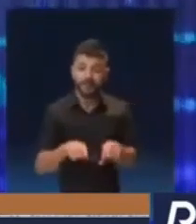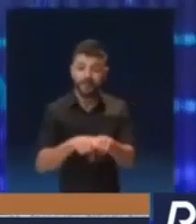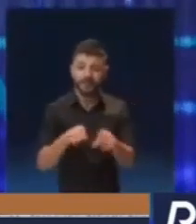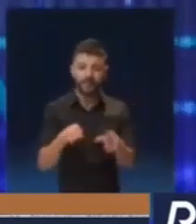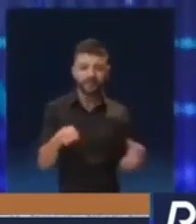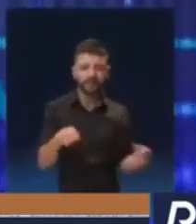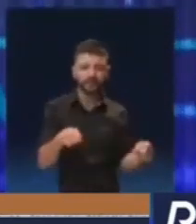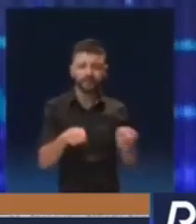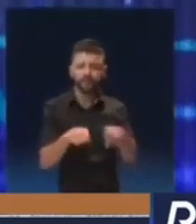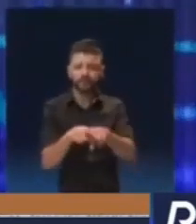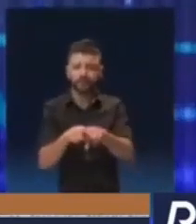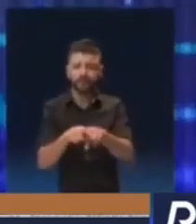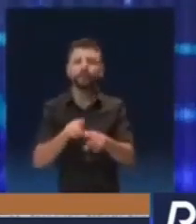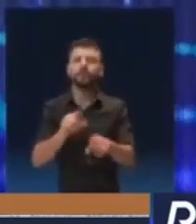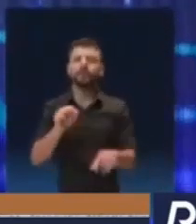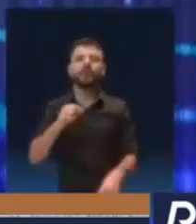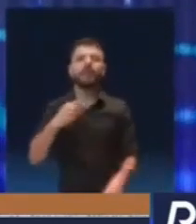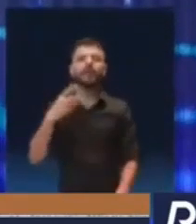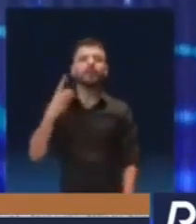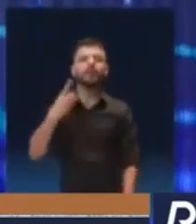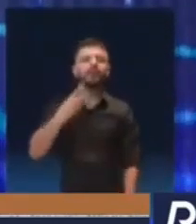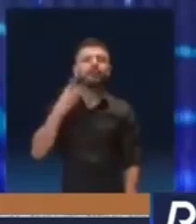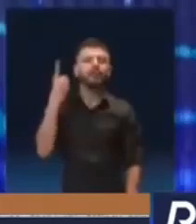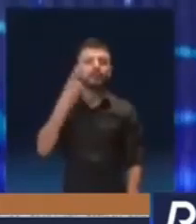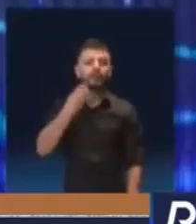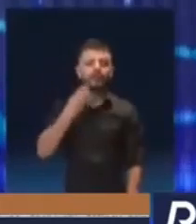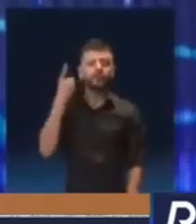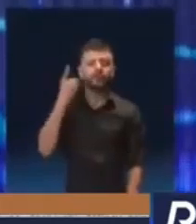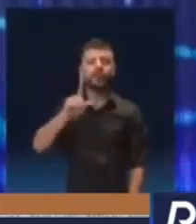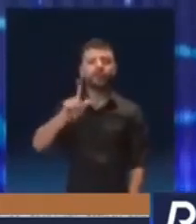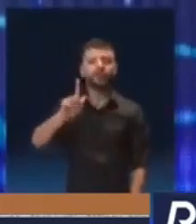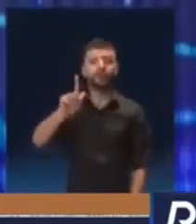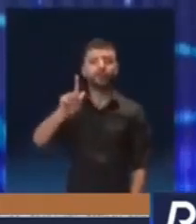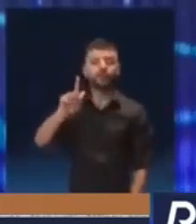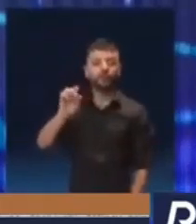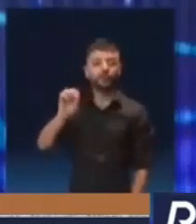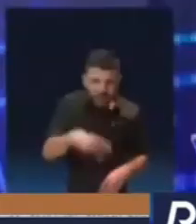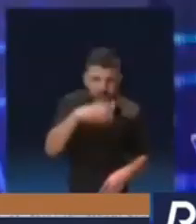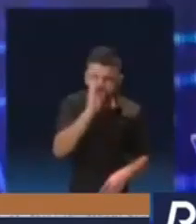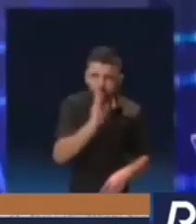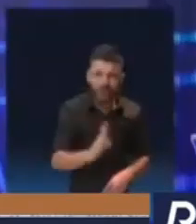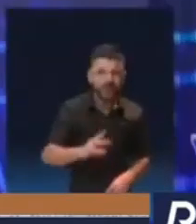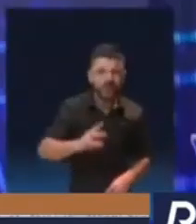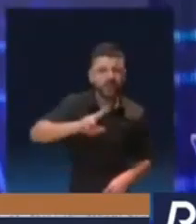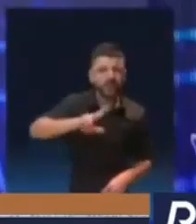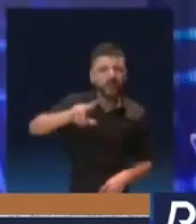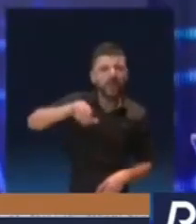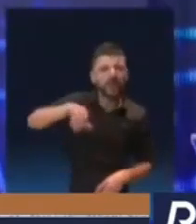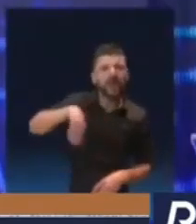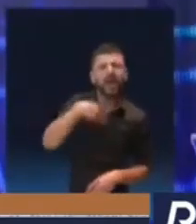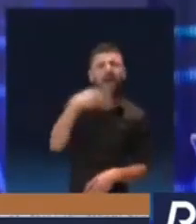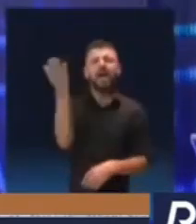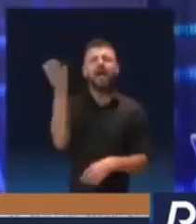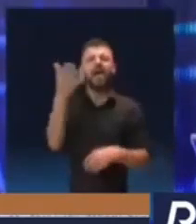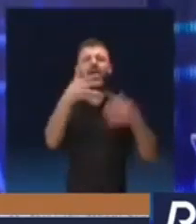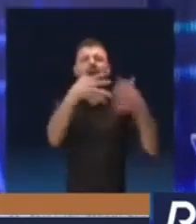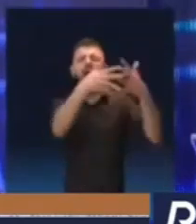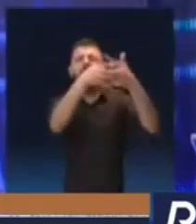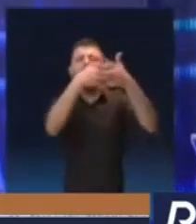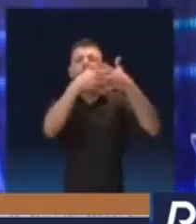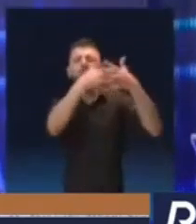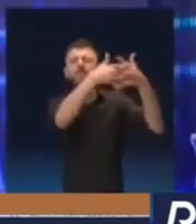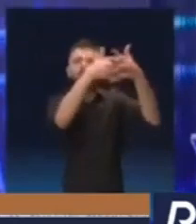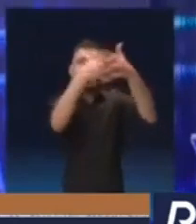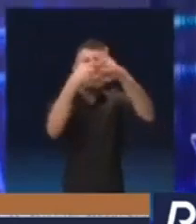têm expressão, a maioria são partidos pequenos, tirando o Requião, que tem algum destaque pelo histórico, mas os outros são